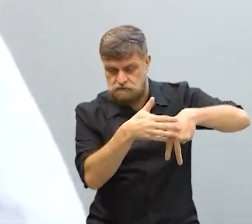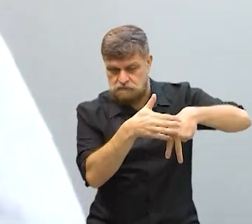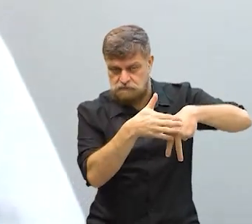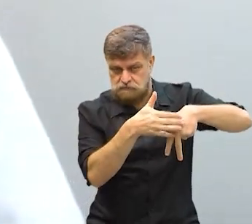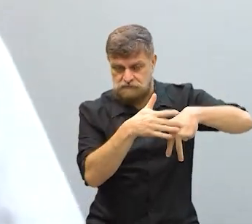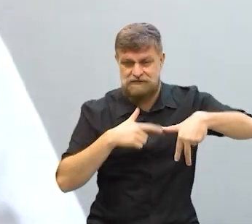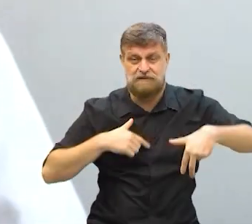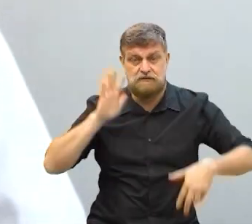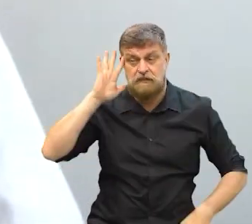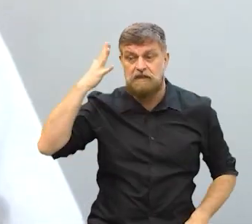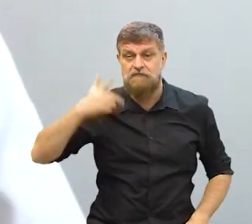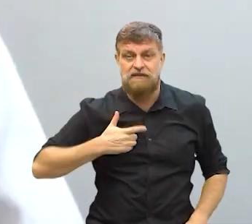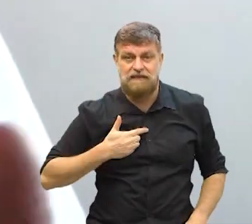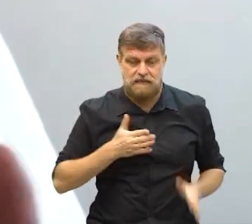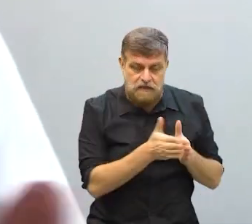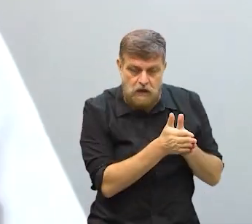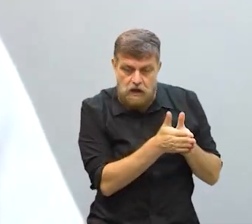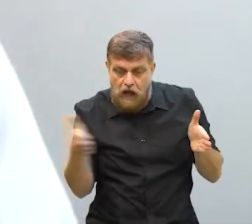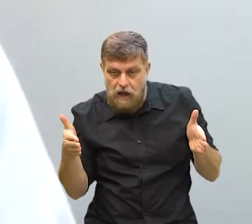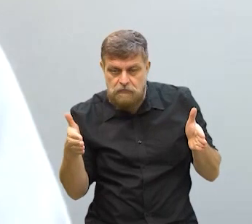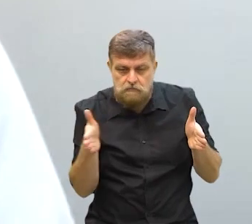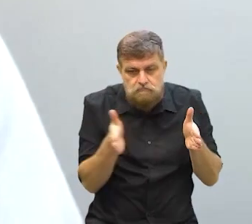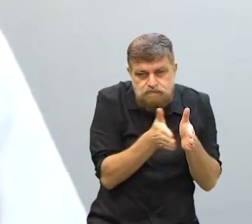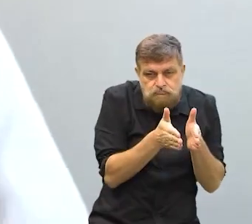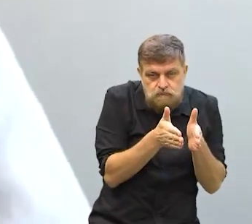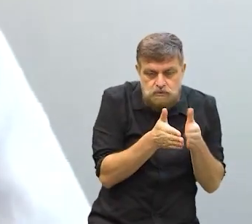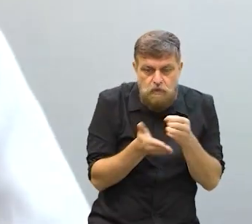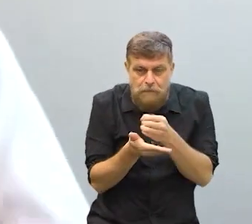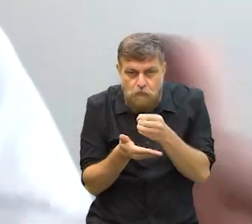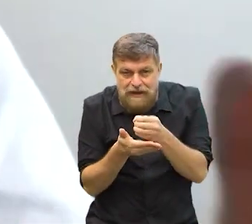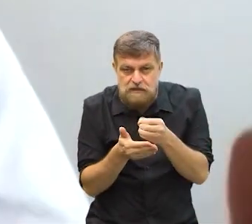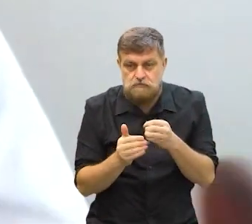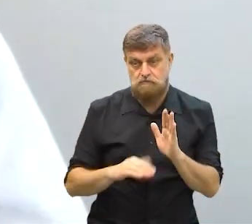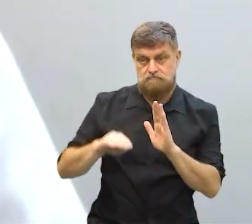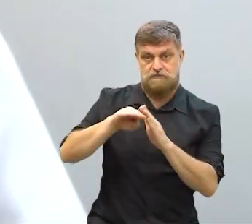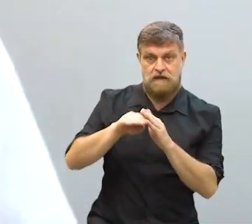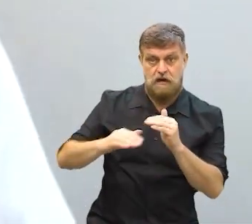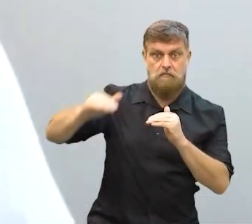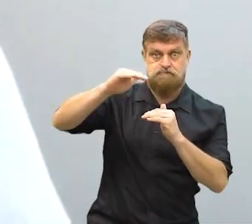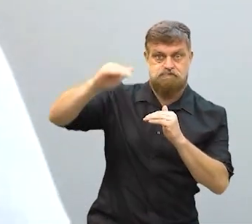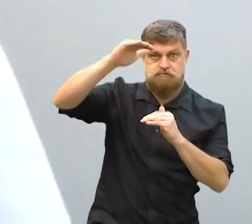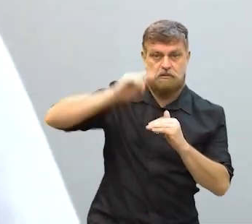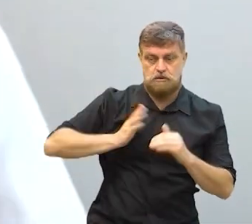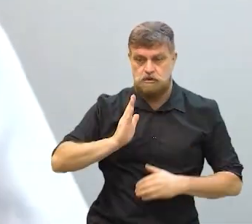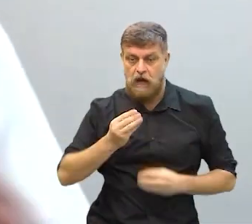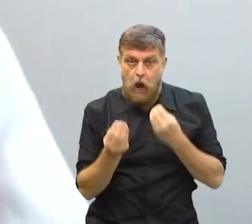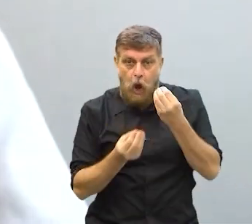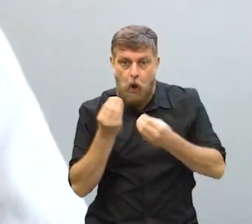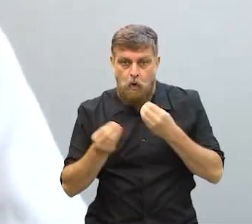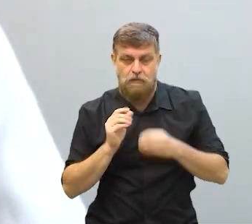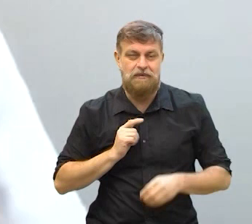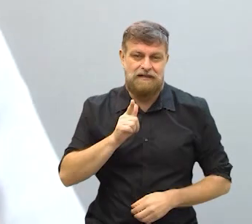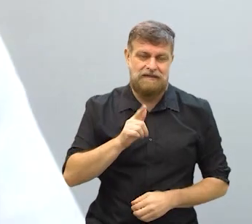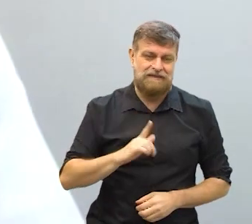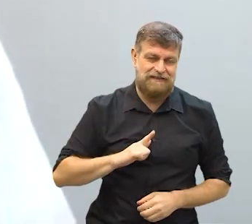segundo passo é a gente definir em que estágio que está essa doença, em que grau de invasão local que eu tenho essa doença. Eu